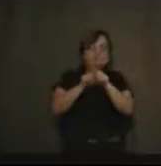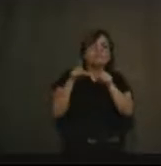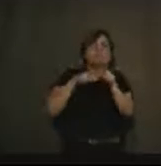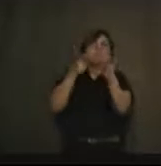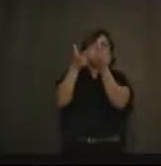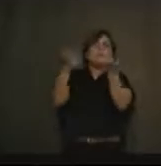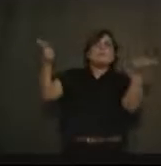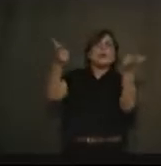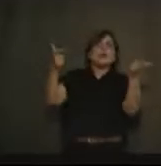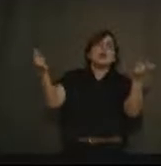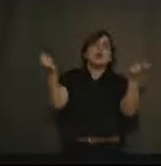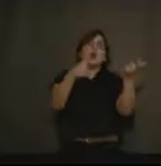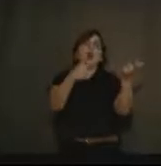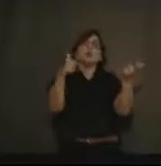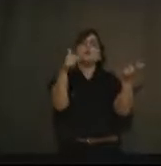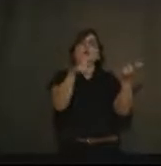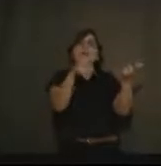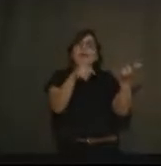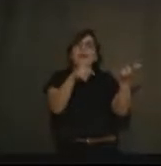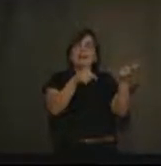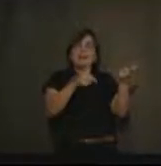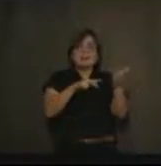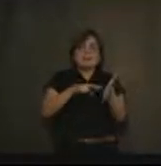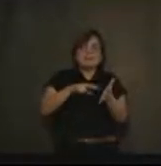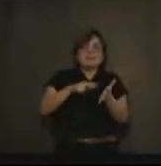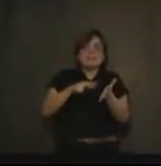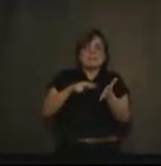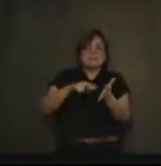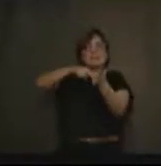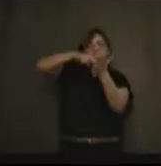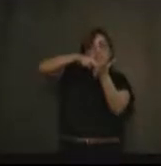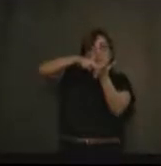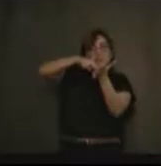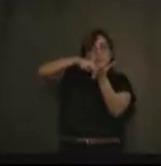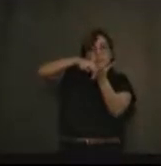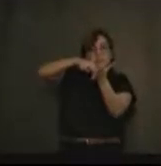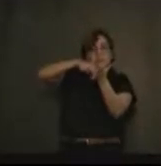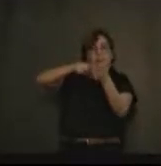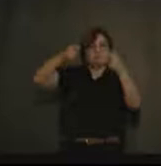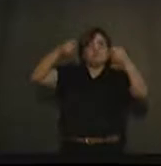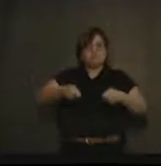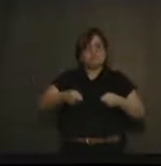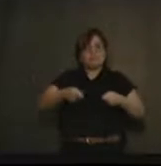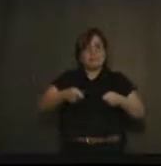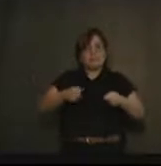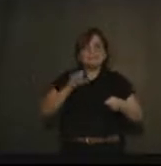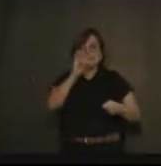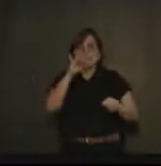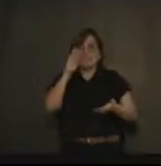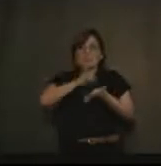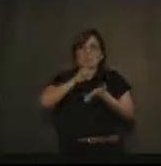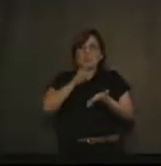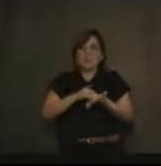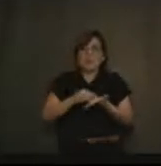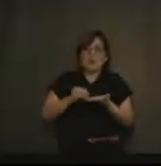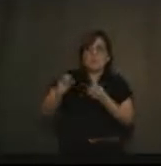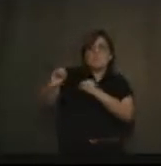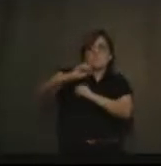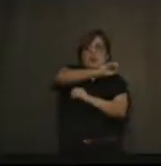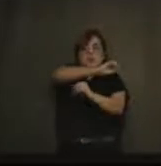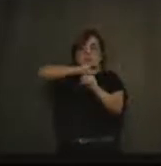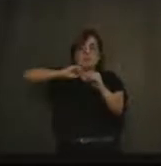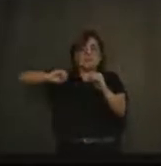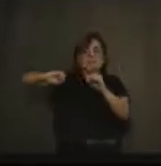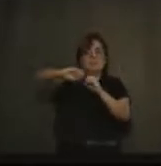a mais fundamental, é o problema da estabilidade. Se não houvesse interação entre os planetas, eles ficariam girando em